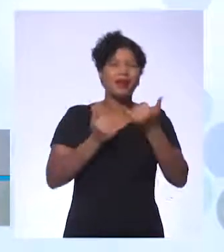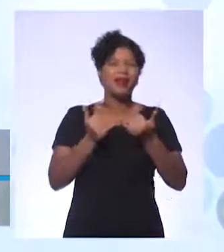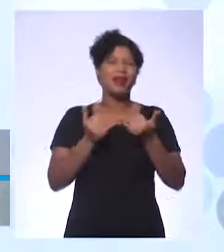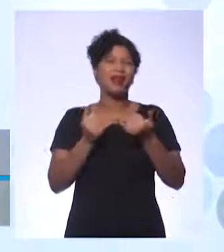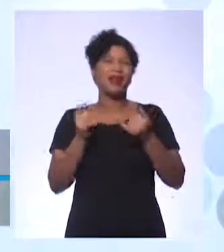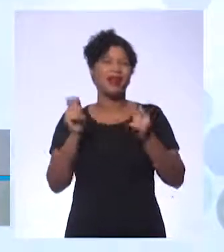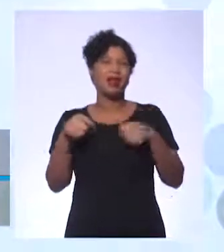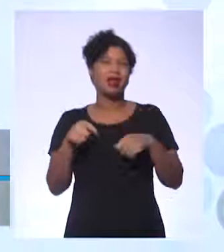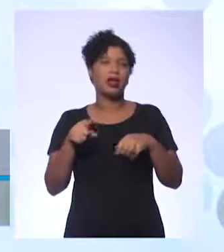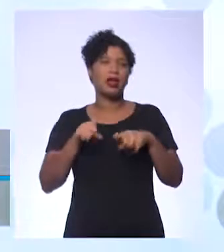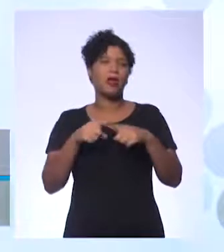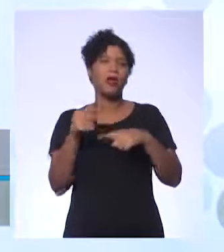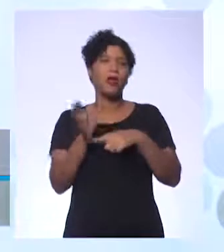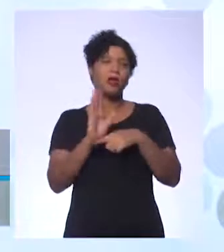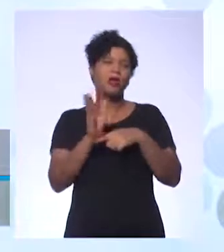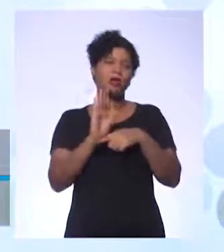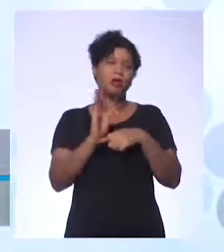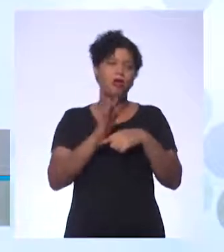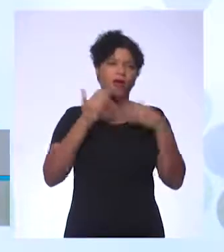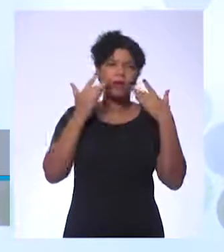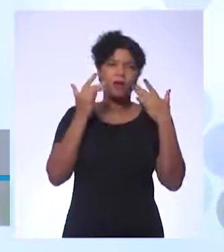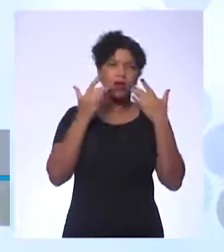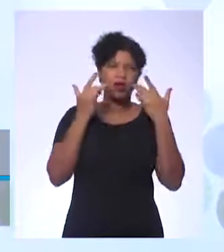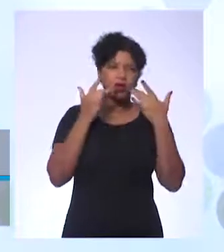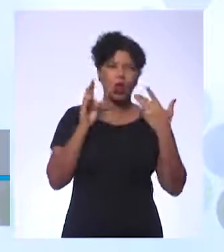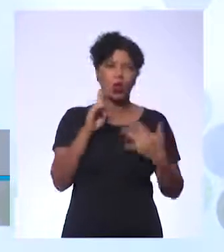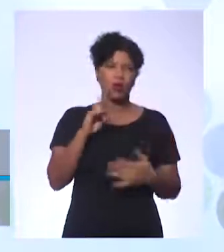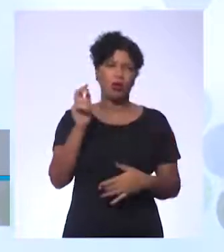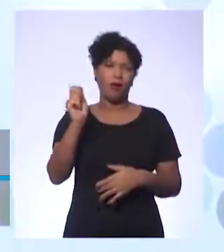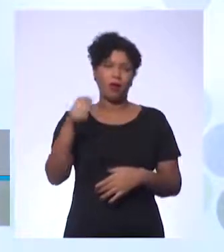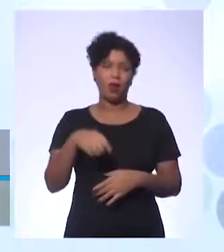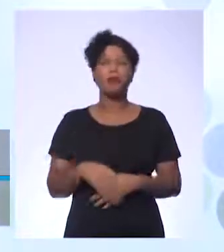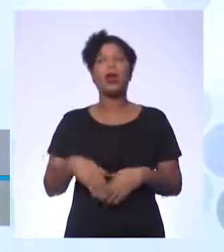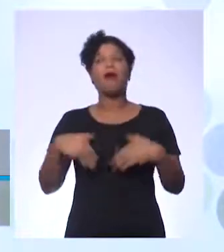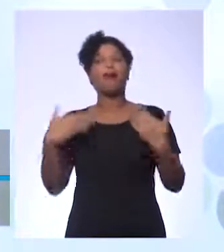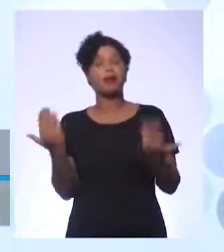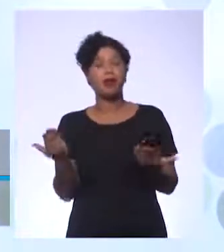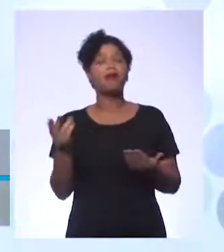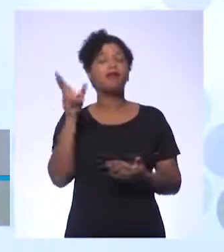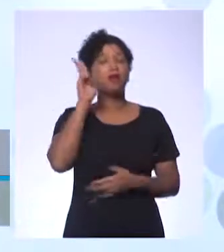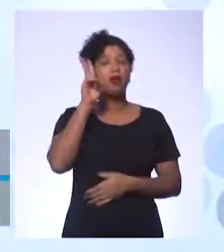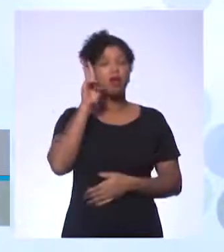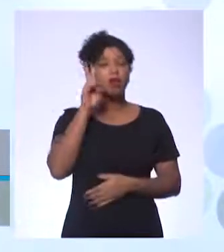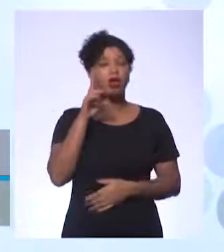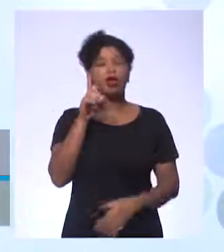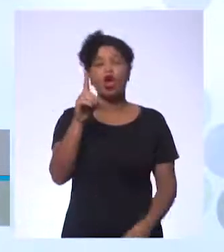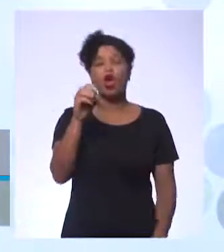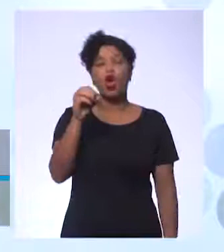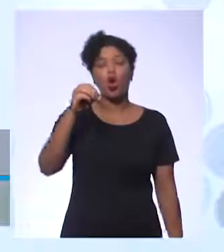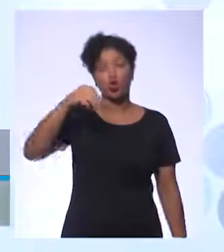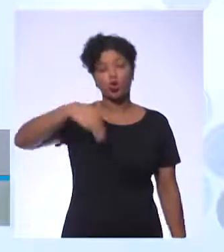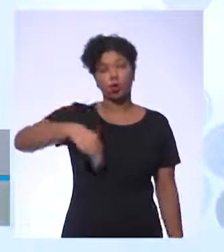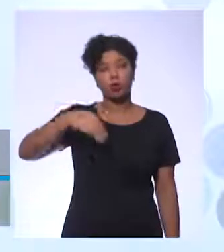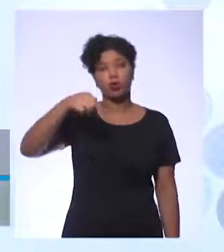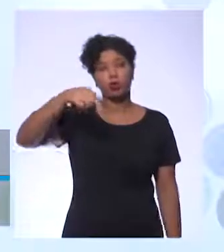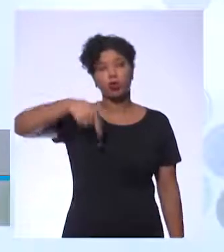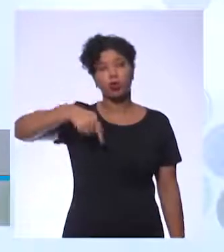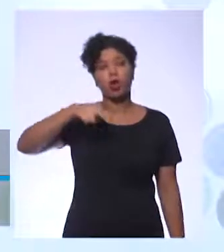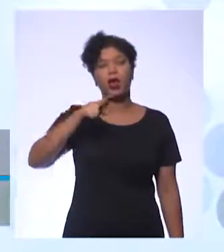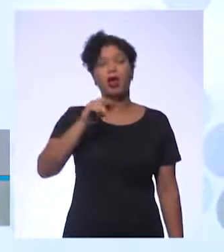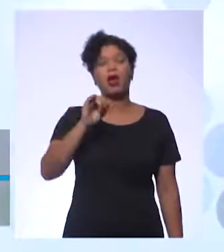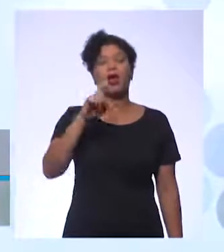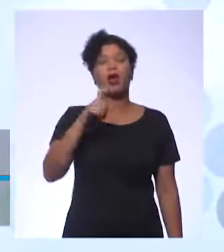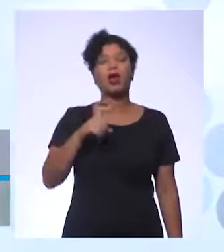contexto para a apresentação que eles utilizam aí. Essa mesma história de Dom Quixote, agora eu fiz de uma maneira diferente. Eu criei uma